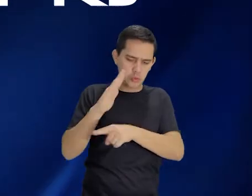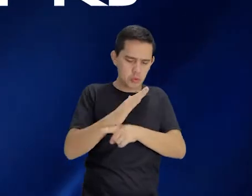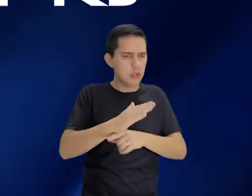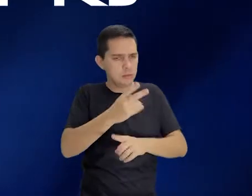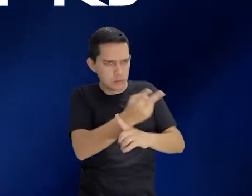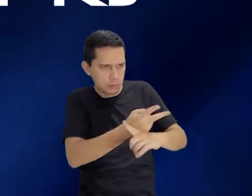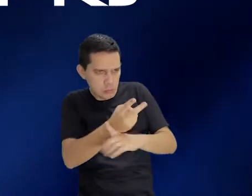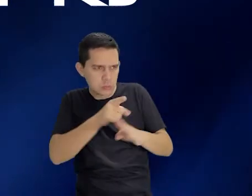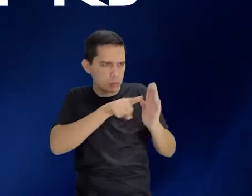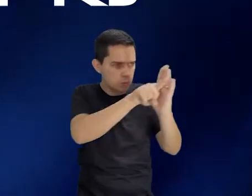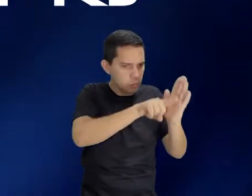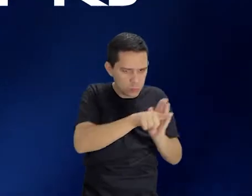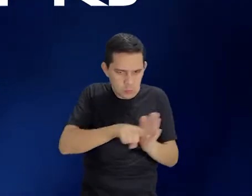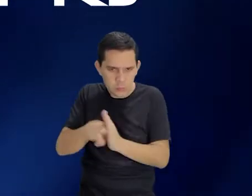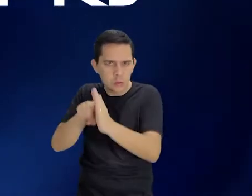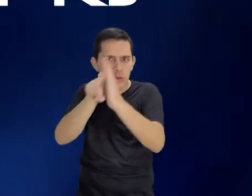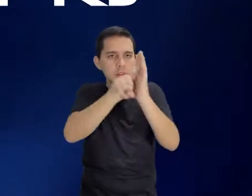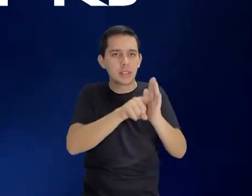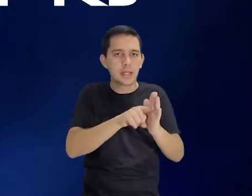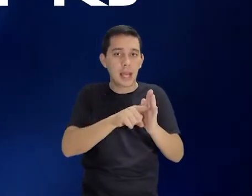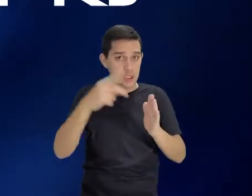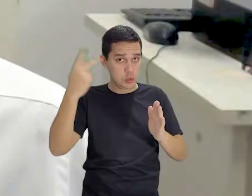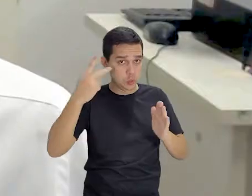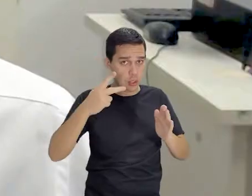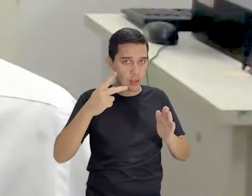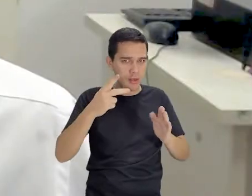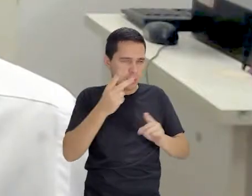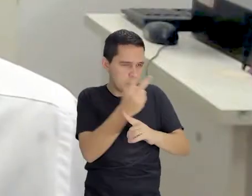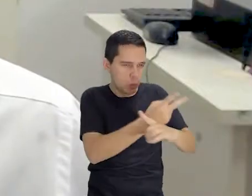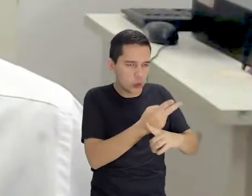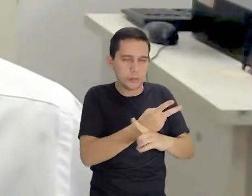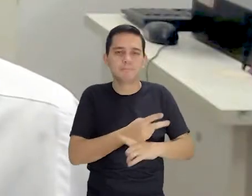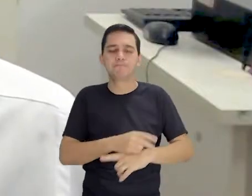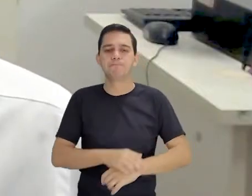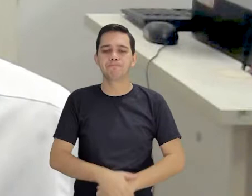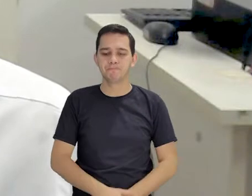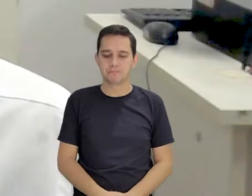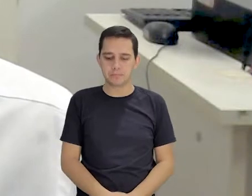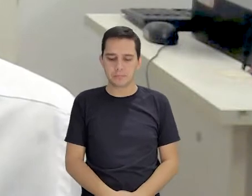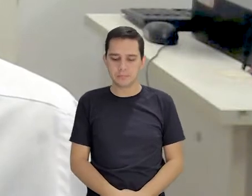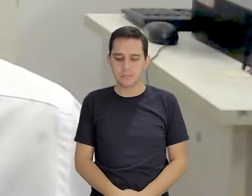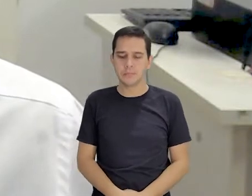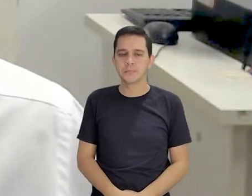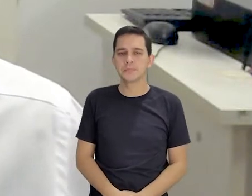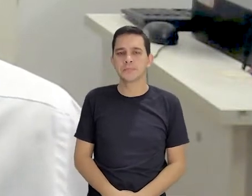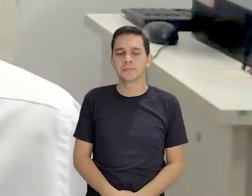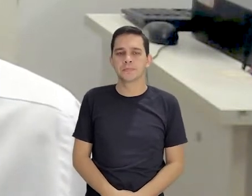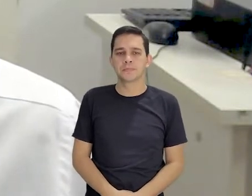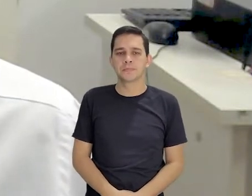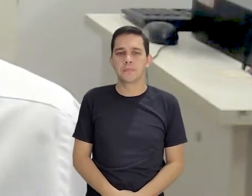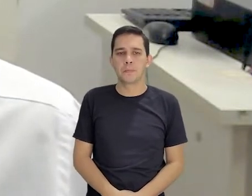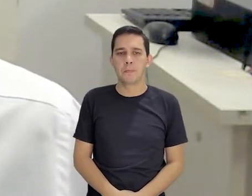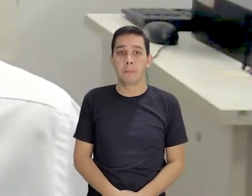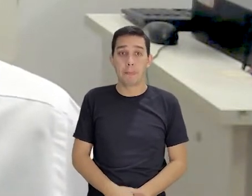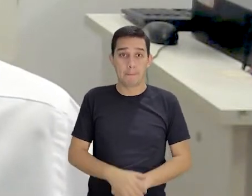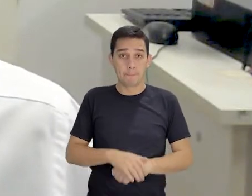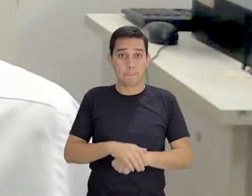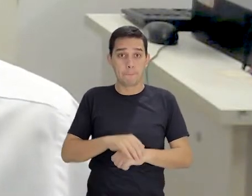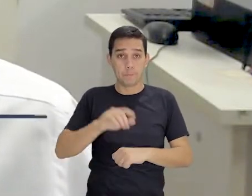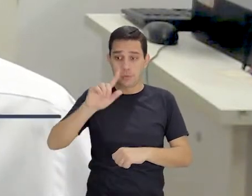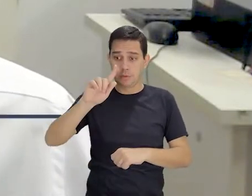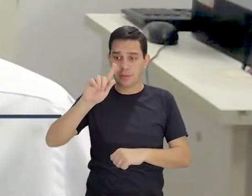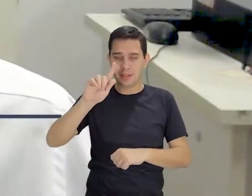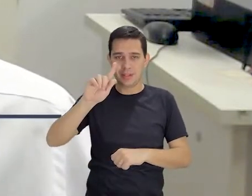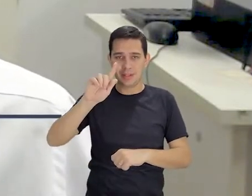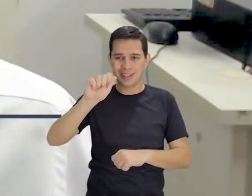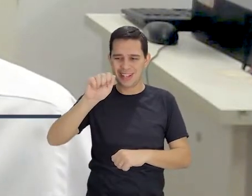deflagração e na execução dessa segunda fase da operação. Após o pedido de auxílio, a Promotoria de Justiça do Carmo seguiu trabalhando ao lado do